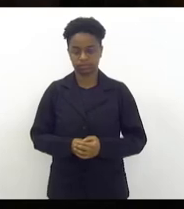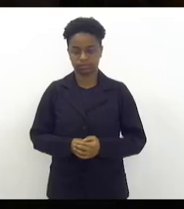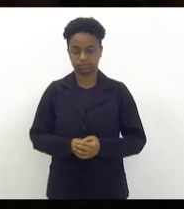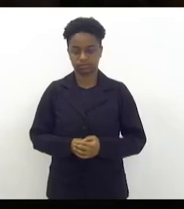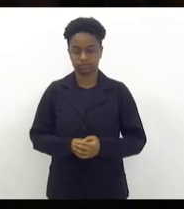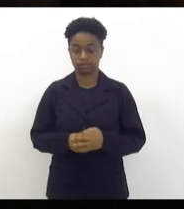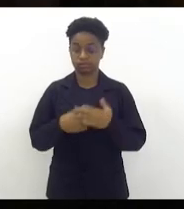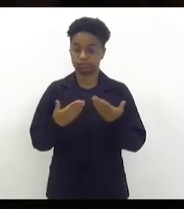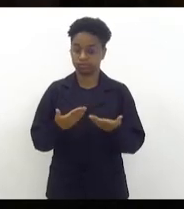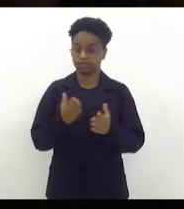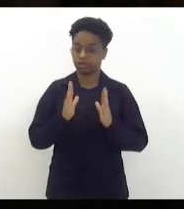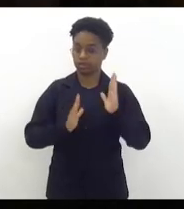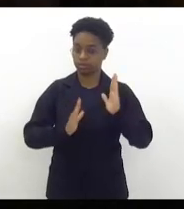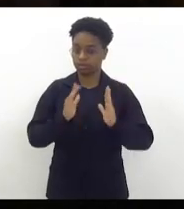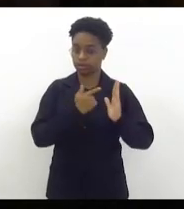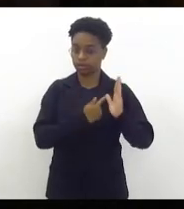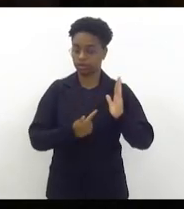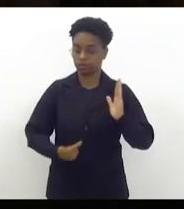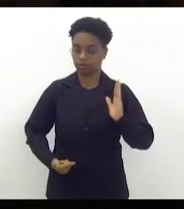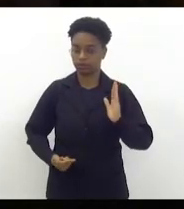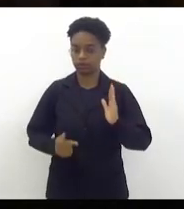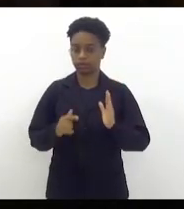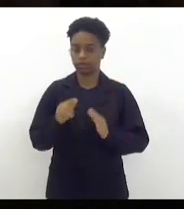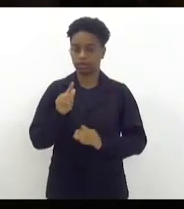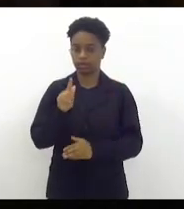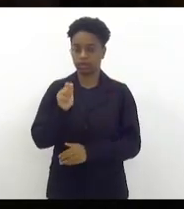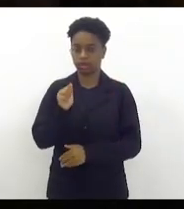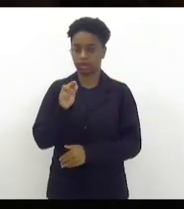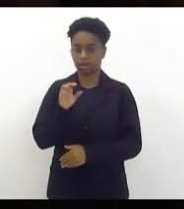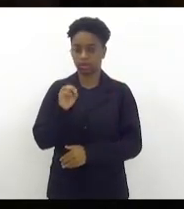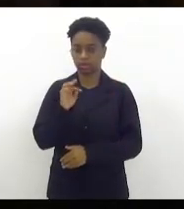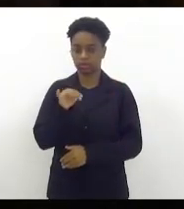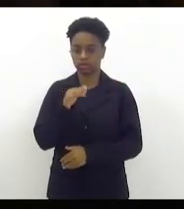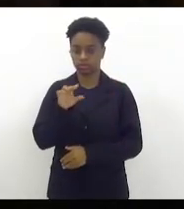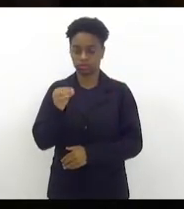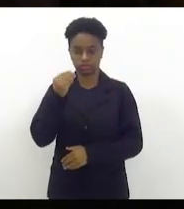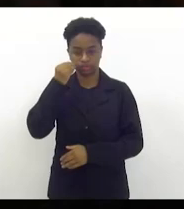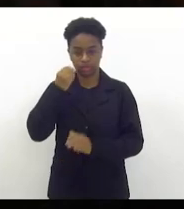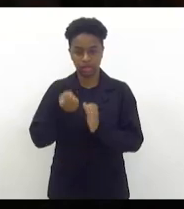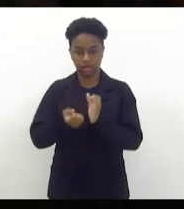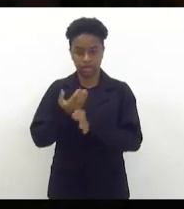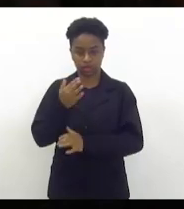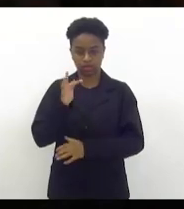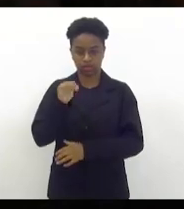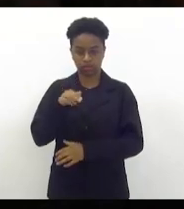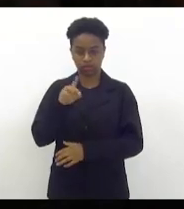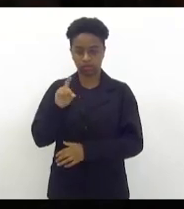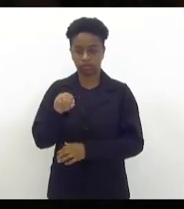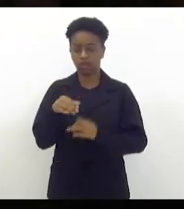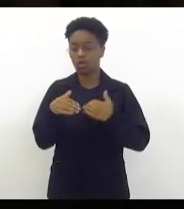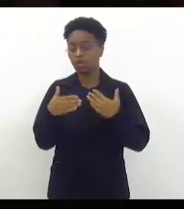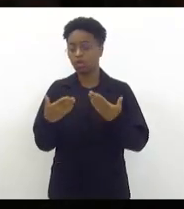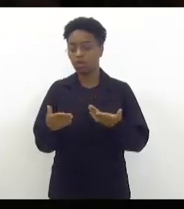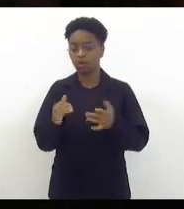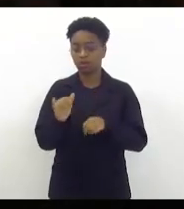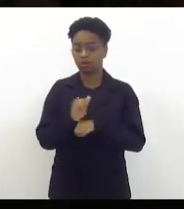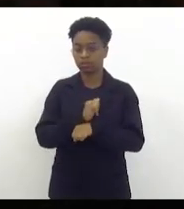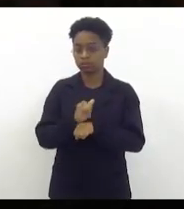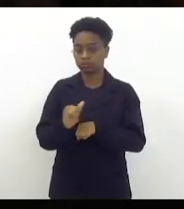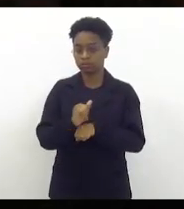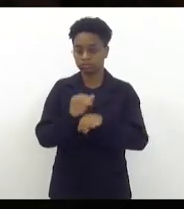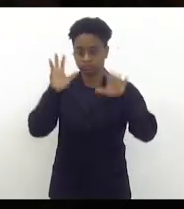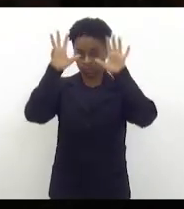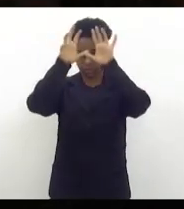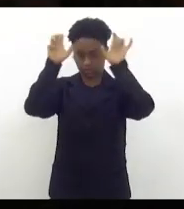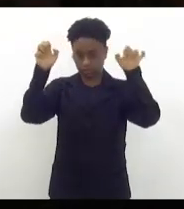no governo Garotinho, quando se foi regulamentar, criar o fundo, qual foi a engenhosidade do Tribunal